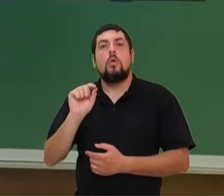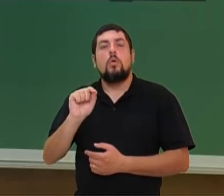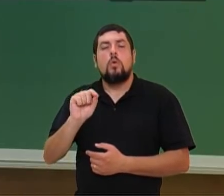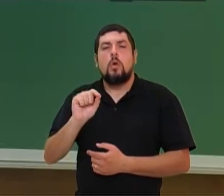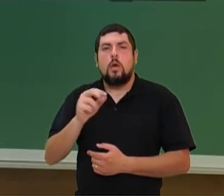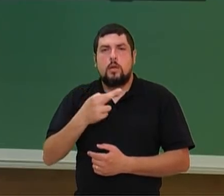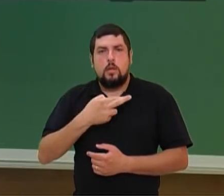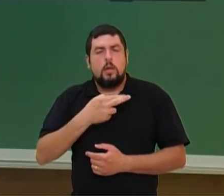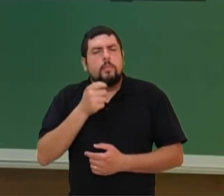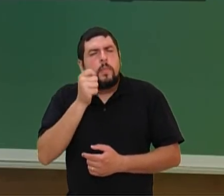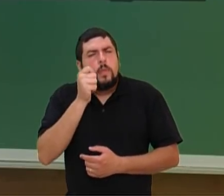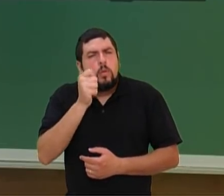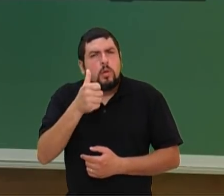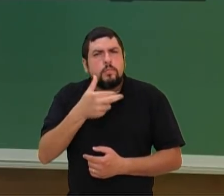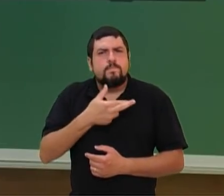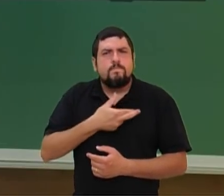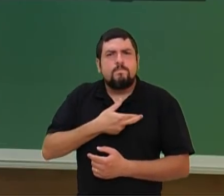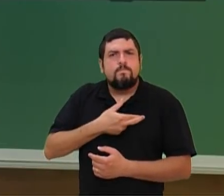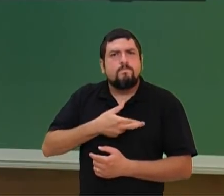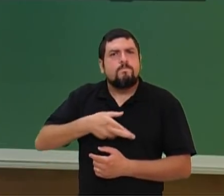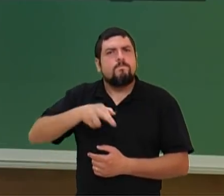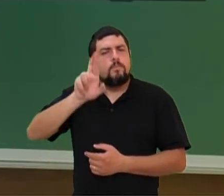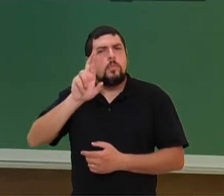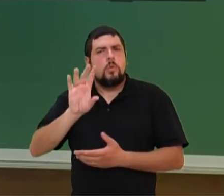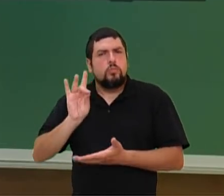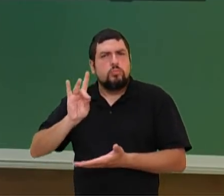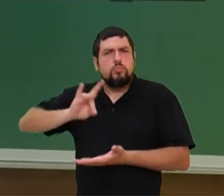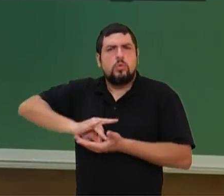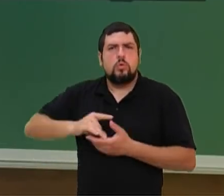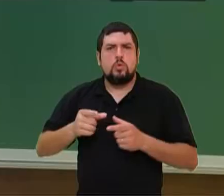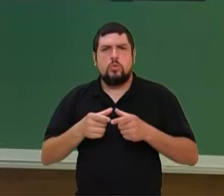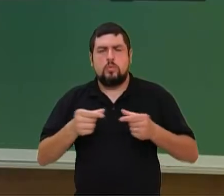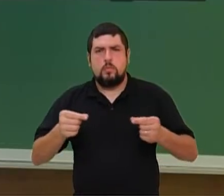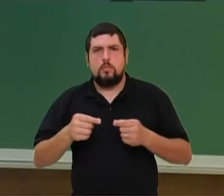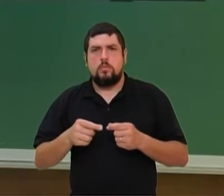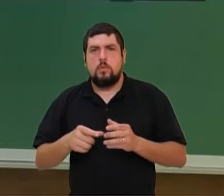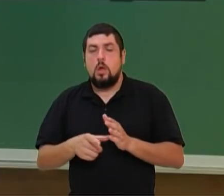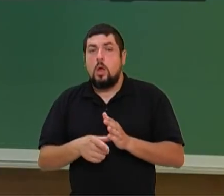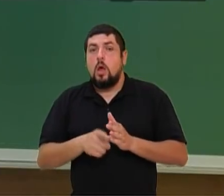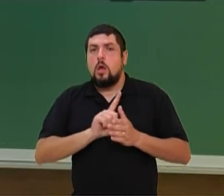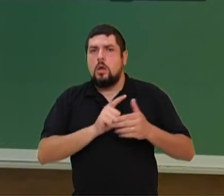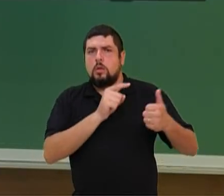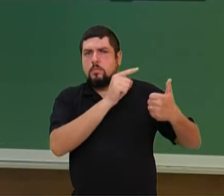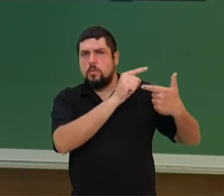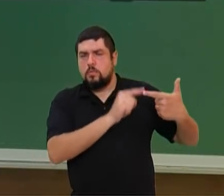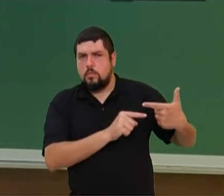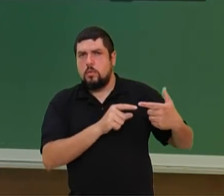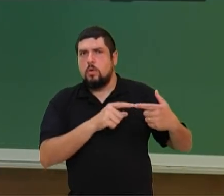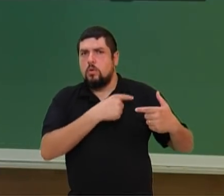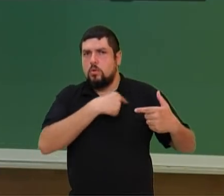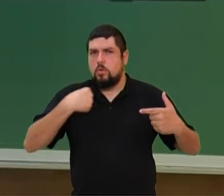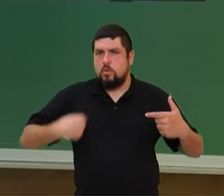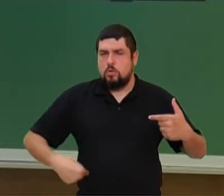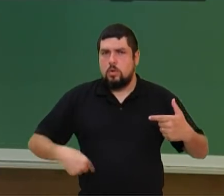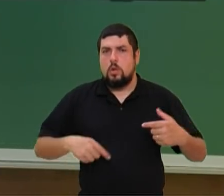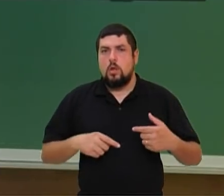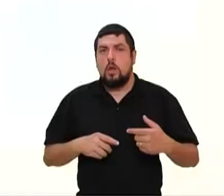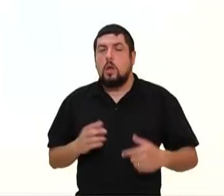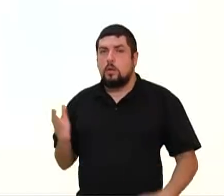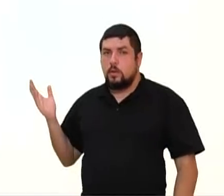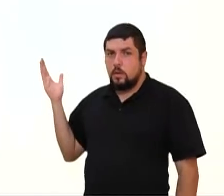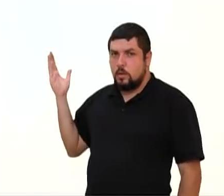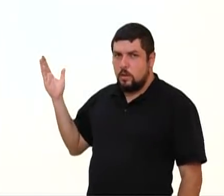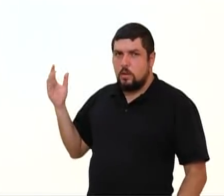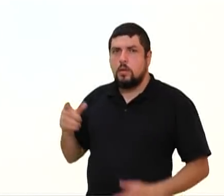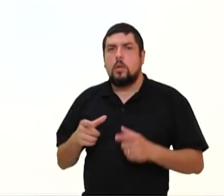Japão, tá? Então, as outras que nós vimos agora são religiões chinesas. Essa aqui é a religião que surgiu no Japão. No Japão,